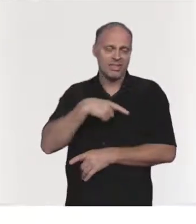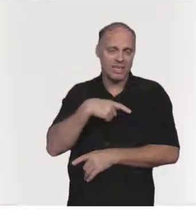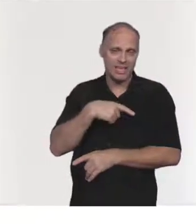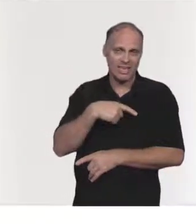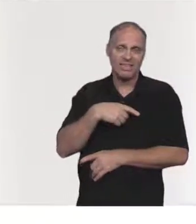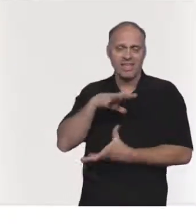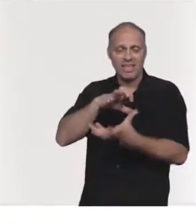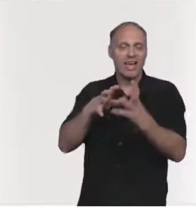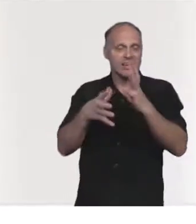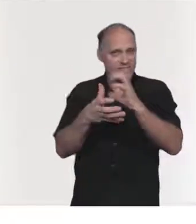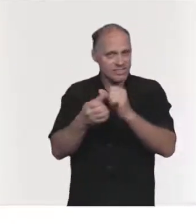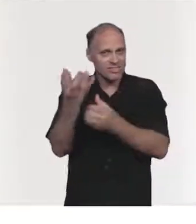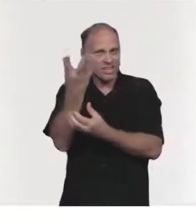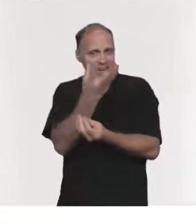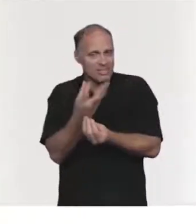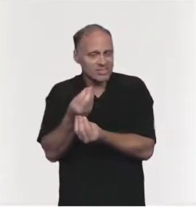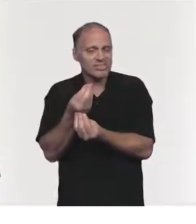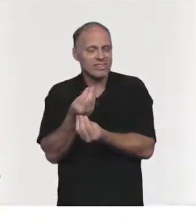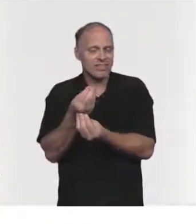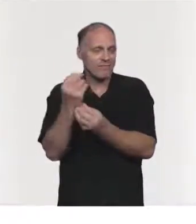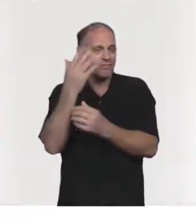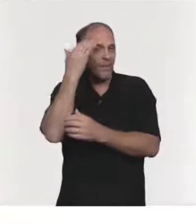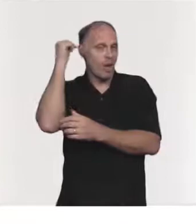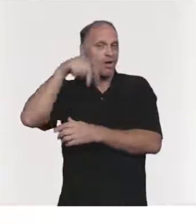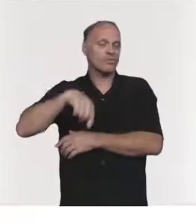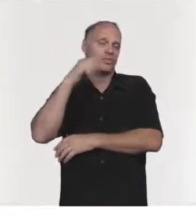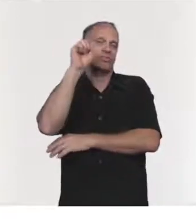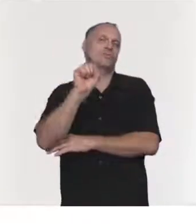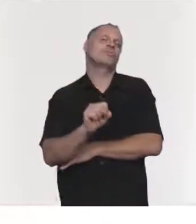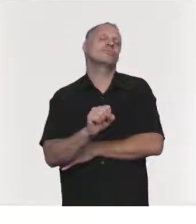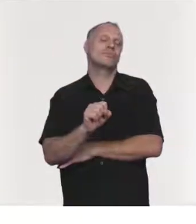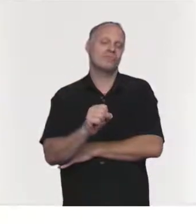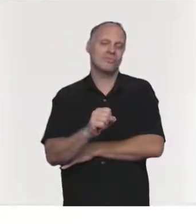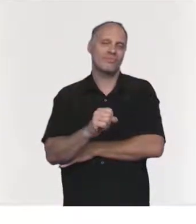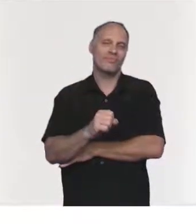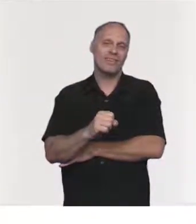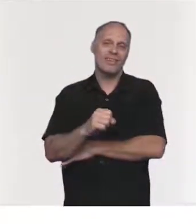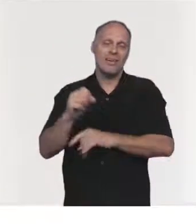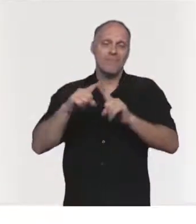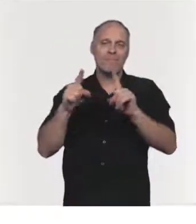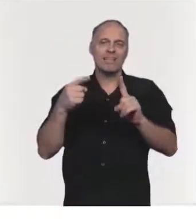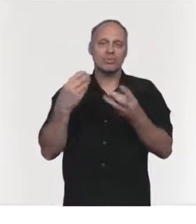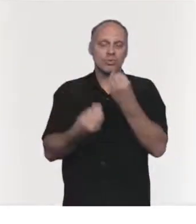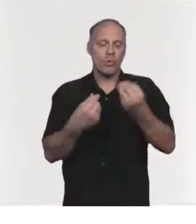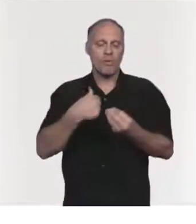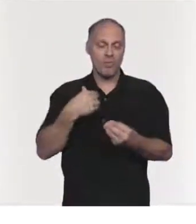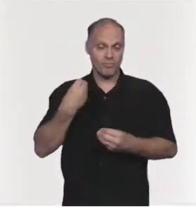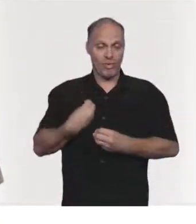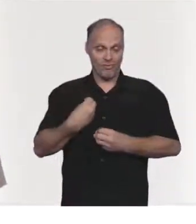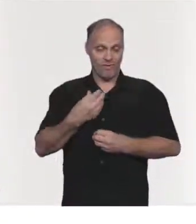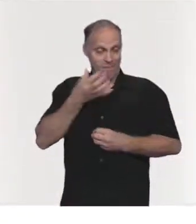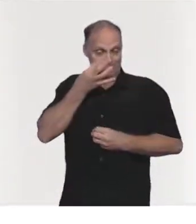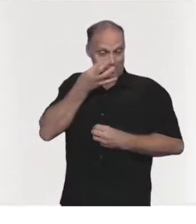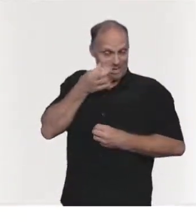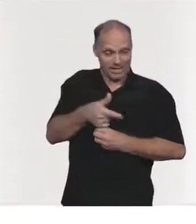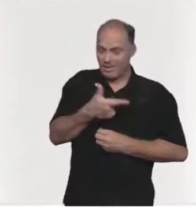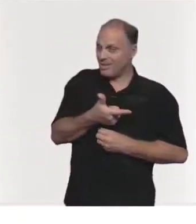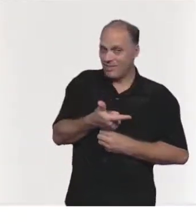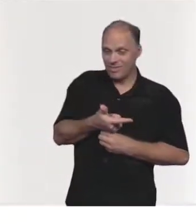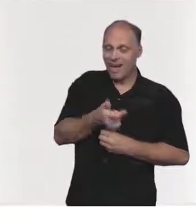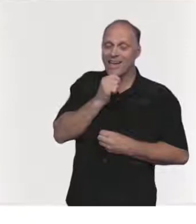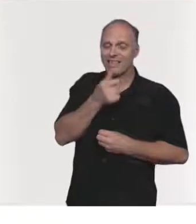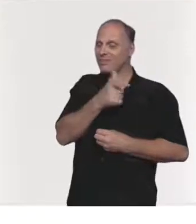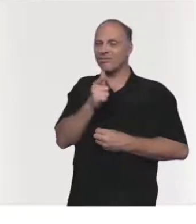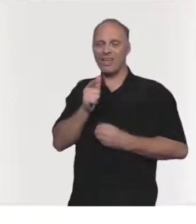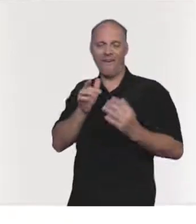Sul, nesse sentido. Tem artistas, tem grandes artistas contemporâneos aqui no Sul. Mas como eu não vivi isso aqui, eu ainda